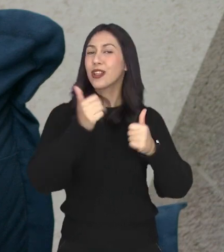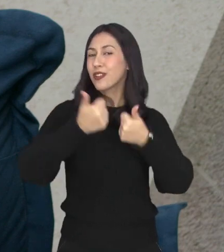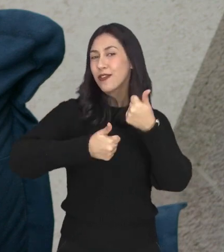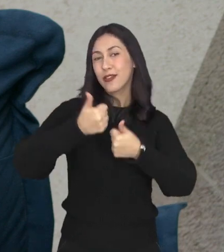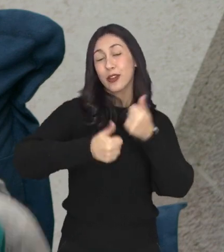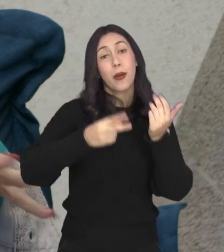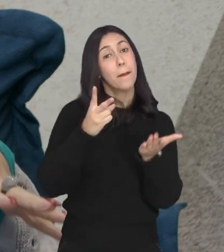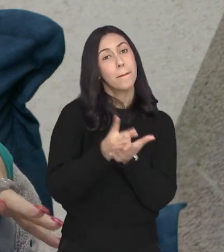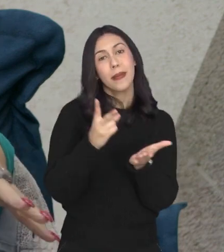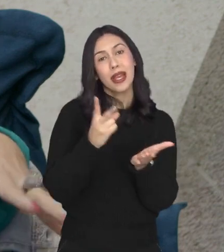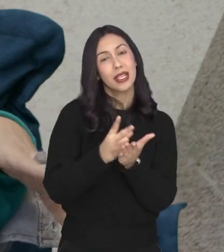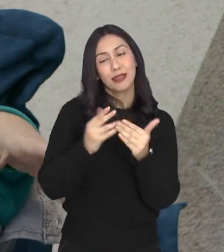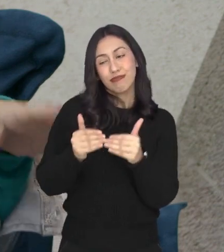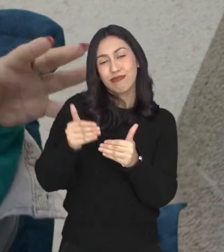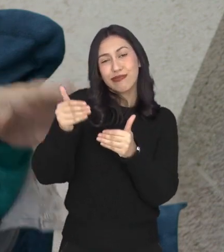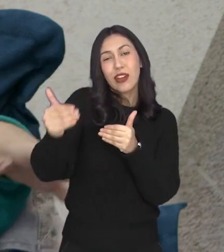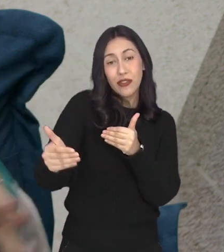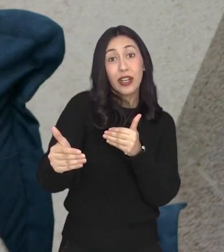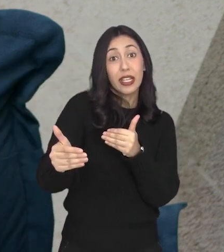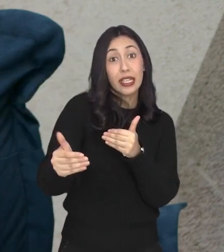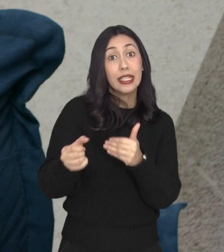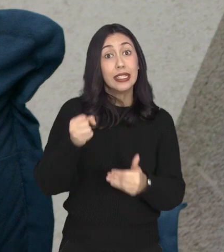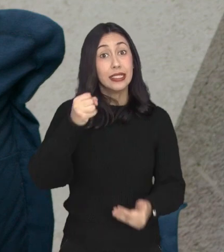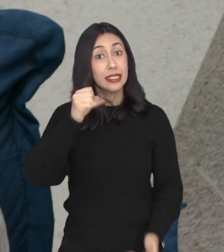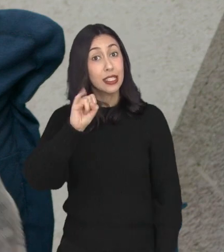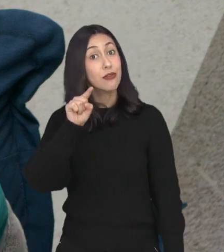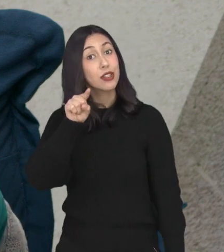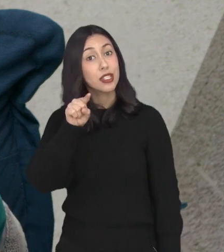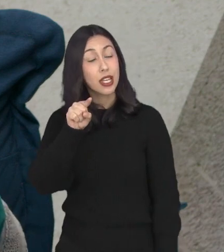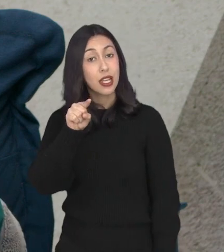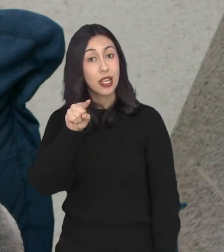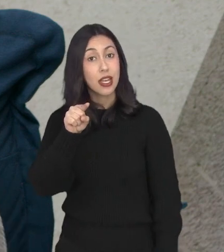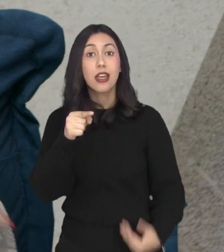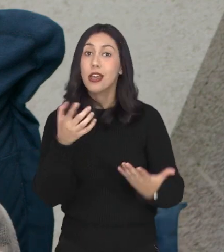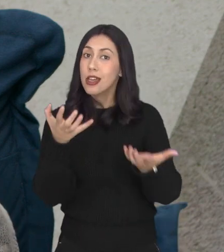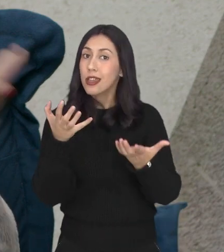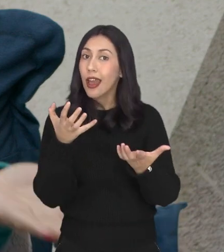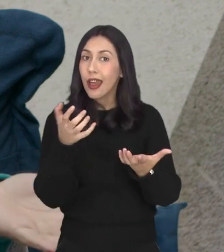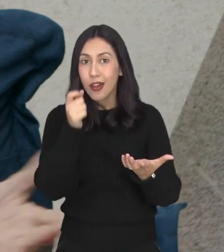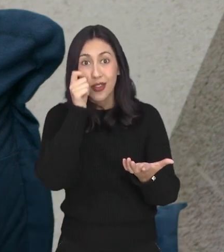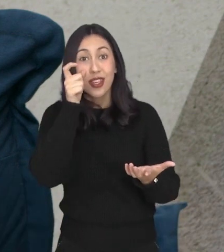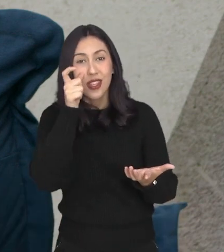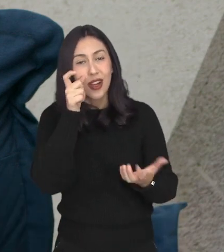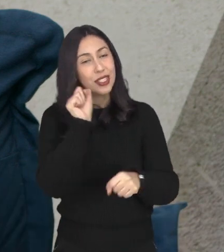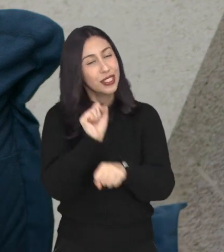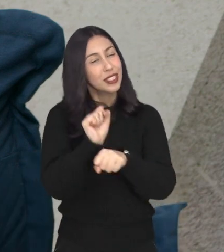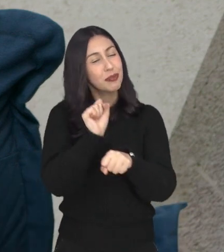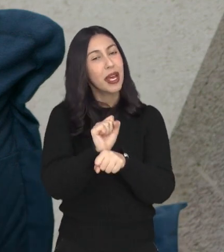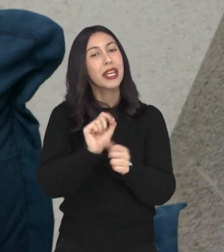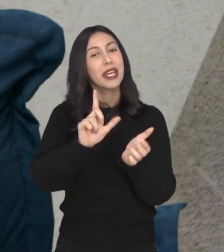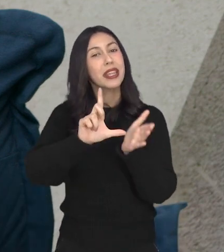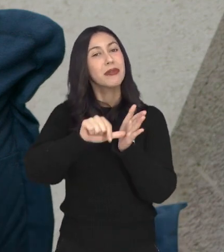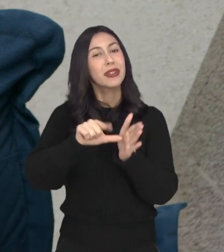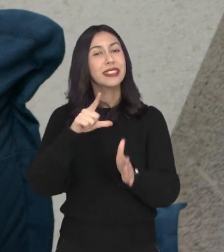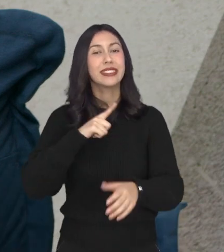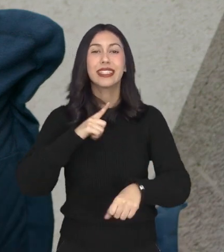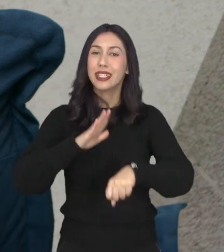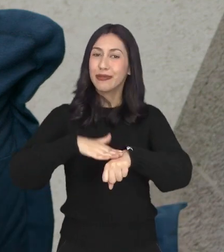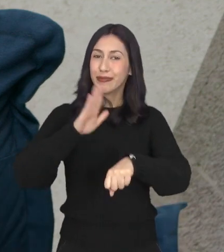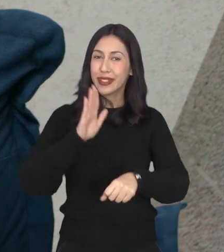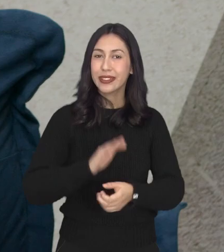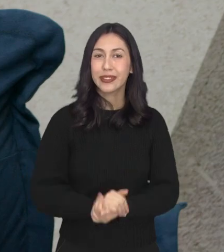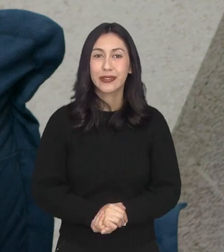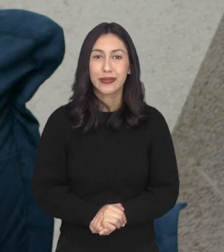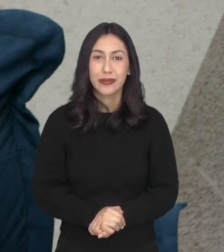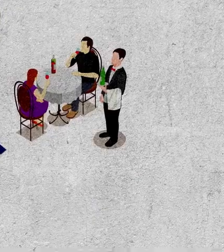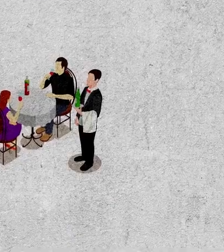ao futebol, mesmo que fora das 4 linhas. E se você se interessou pela profissão, não saia daí. No próximo bloco tem